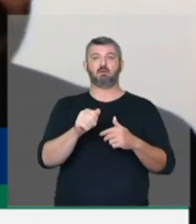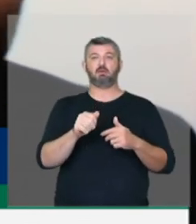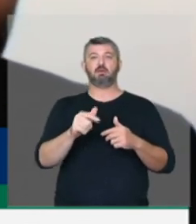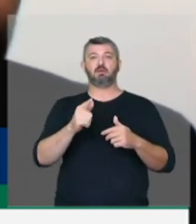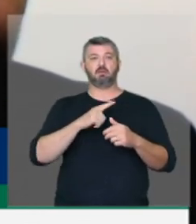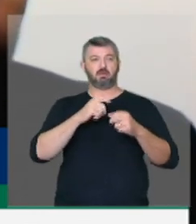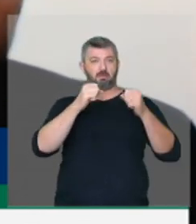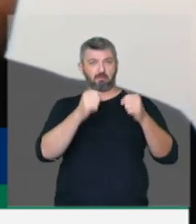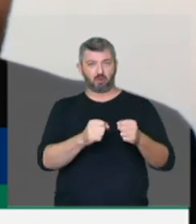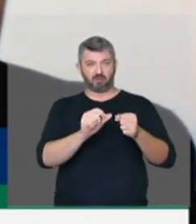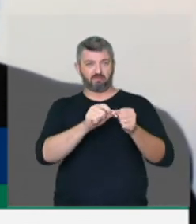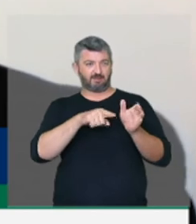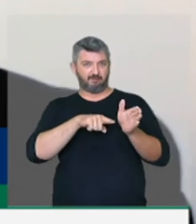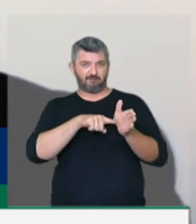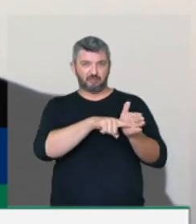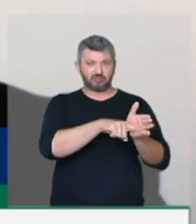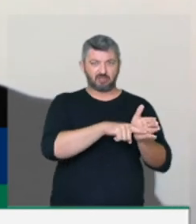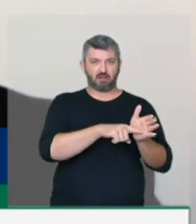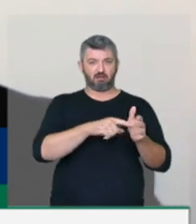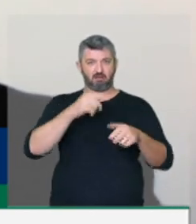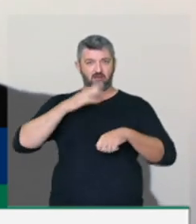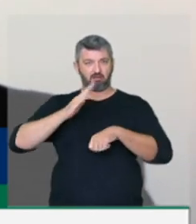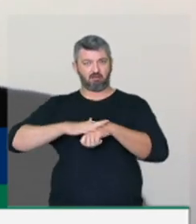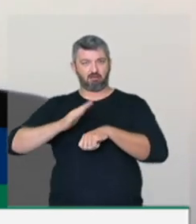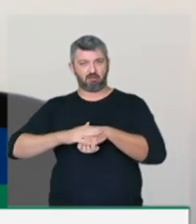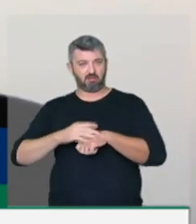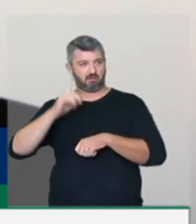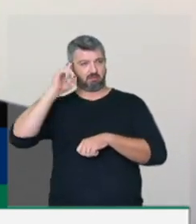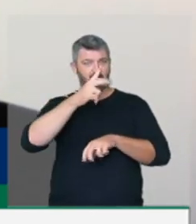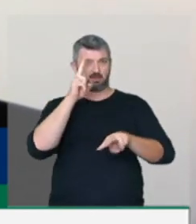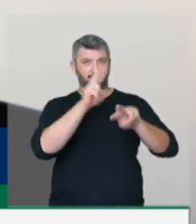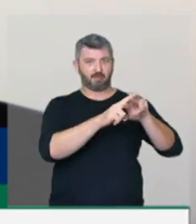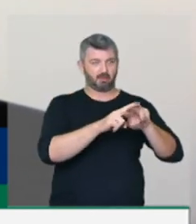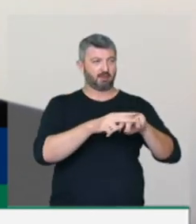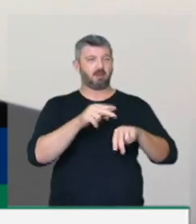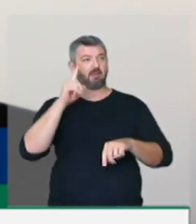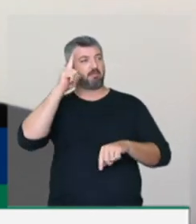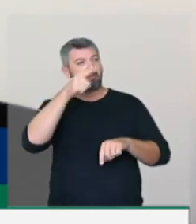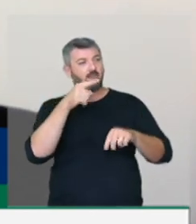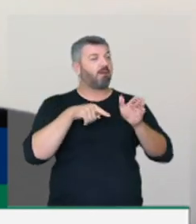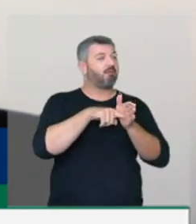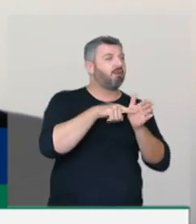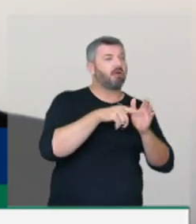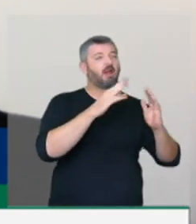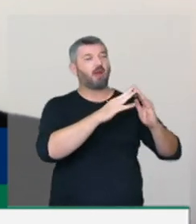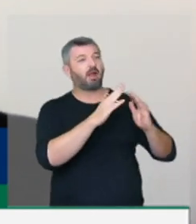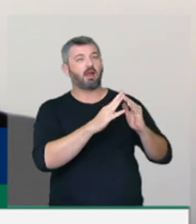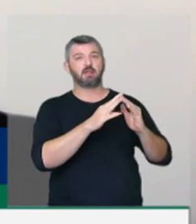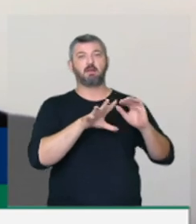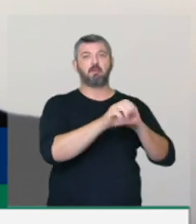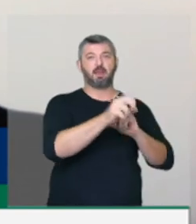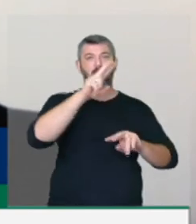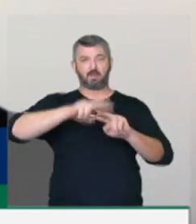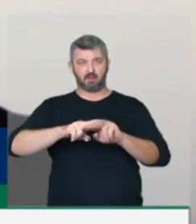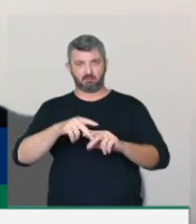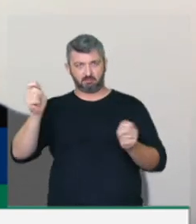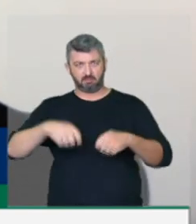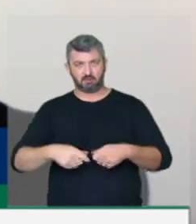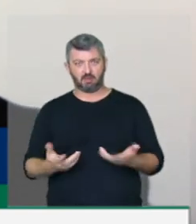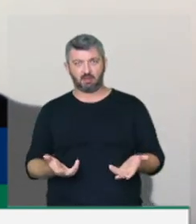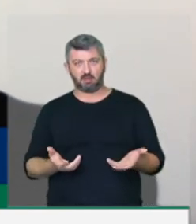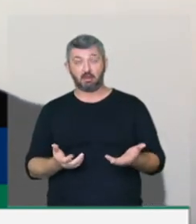para instaurar inquéritos de ofício, decretar prisões, buscas e apreensões, etc. O